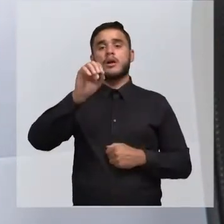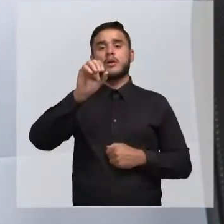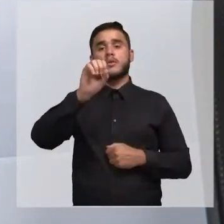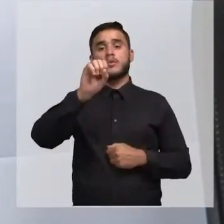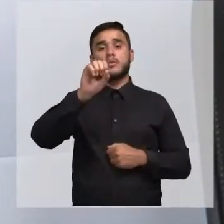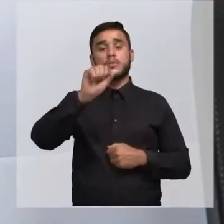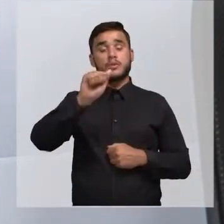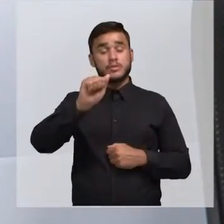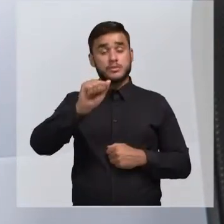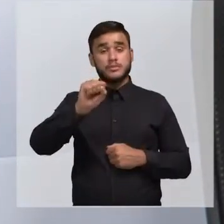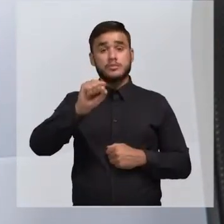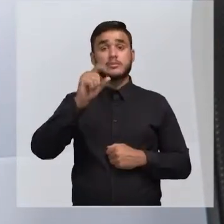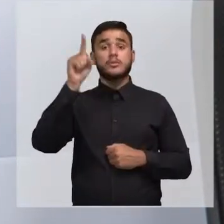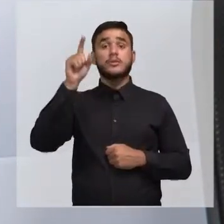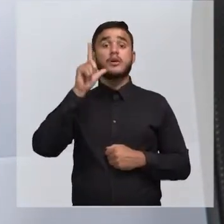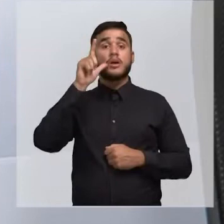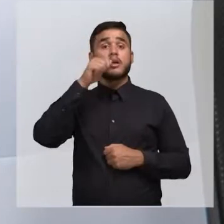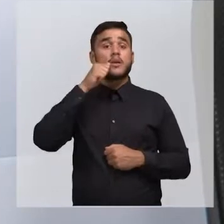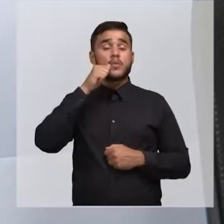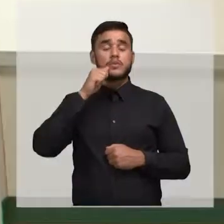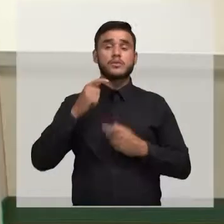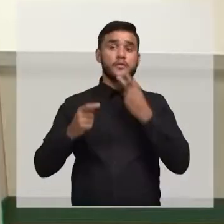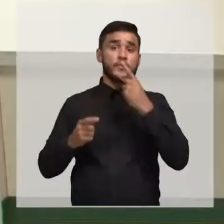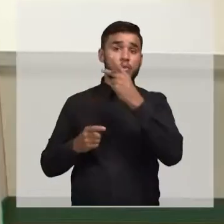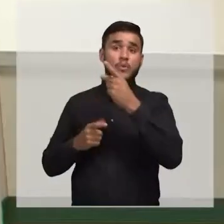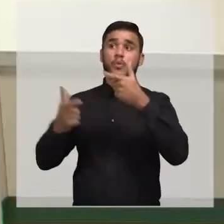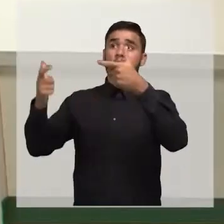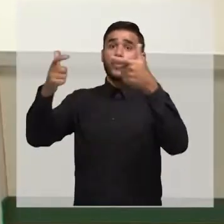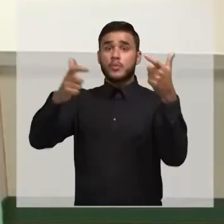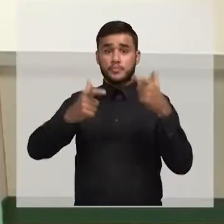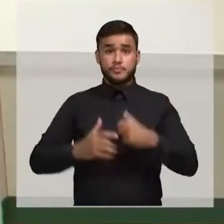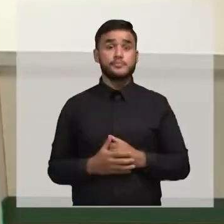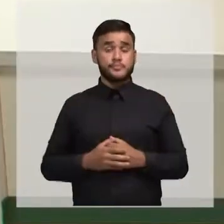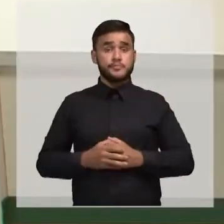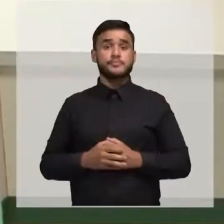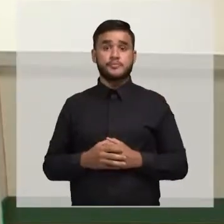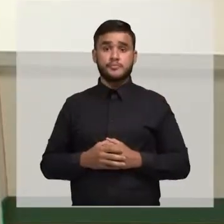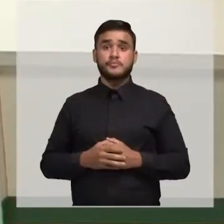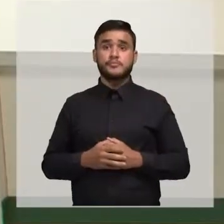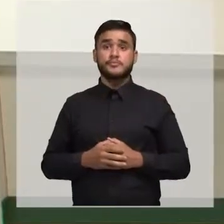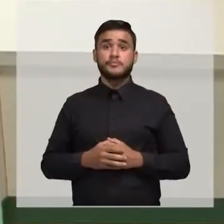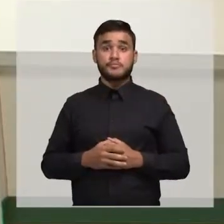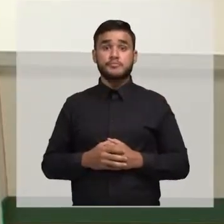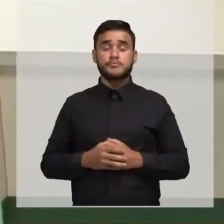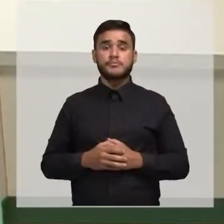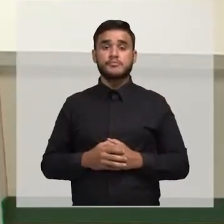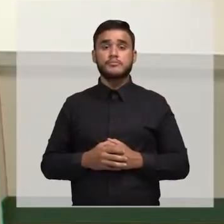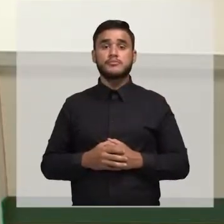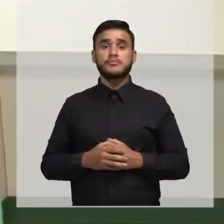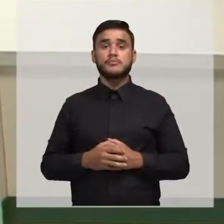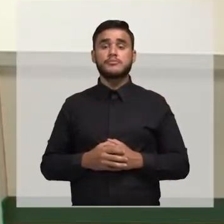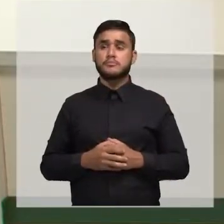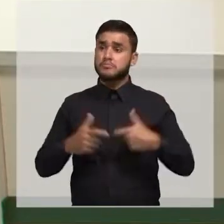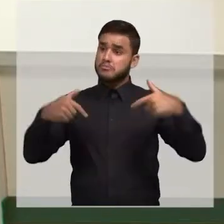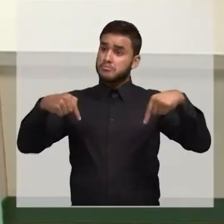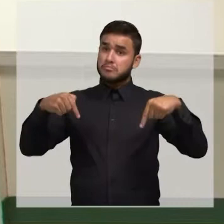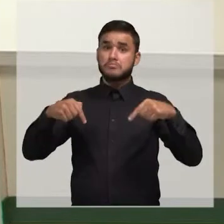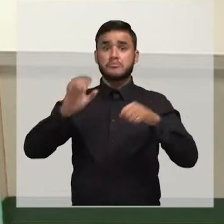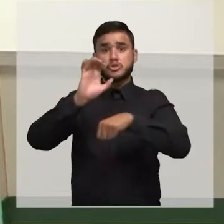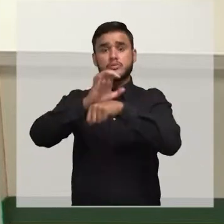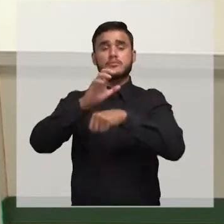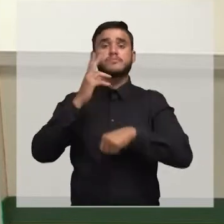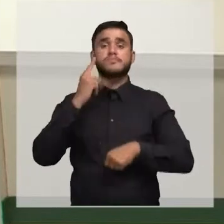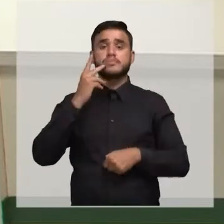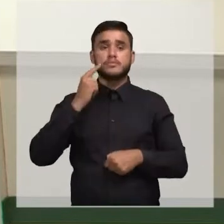PMDB. Não só em Alagoas, não. Tem outras costuras sendo feitas por aí. Né? Aqui no Ceará mesmo, o PT e